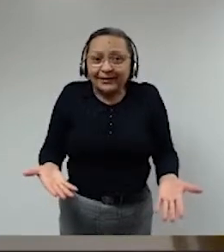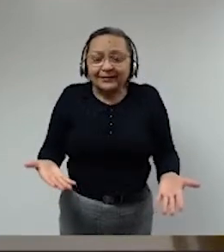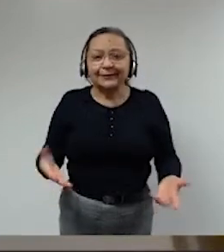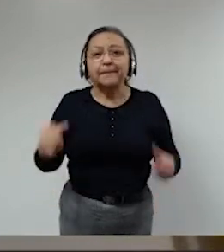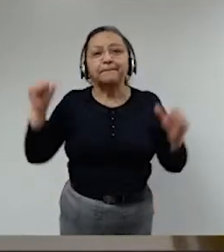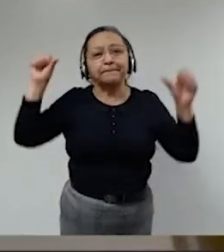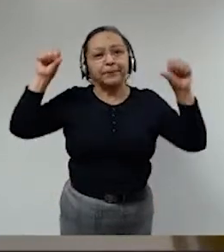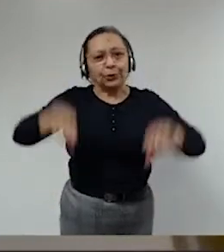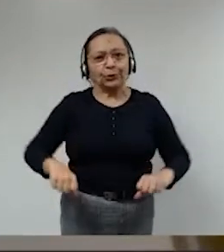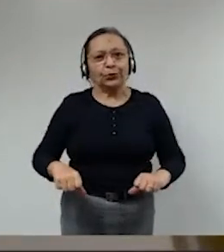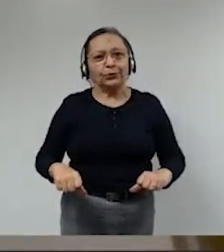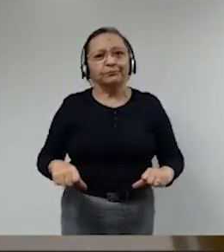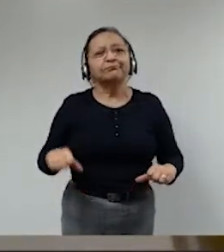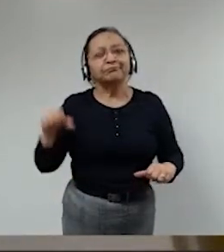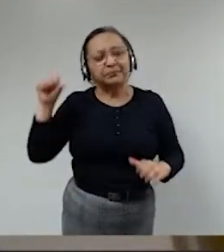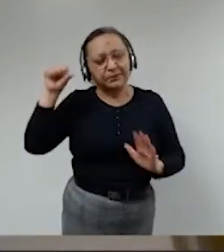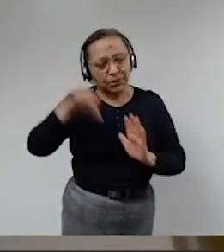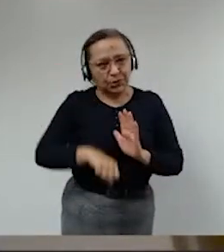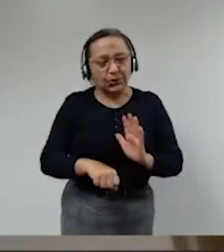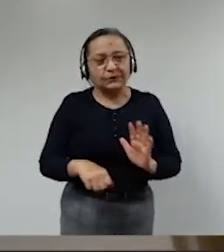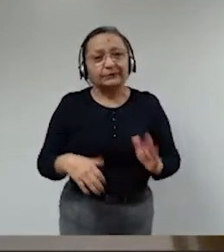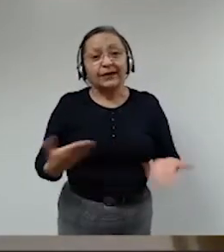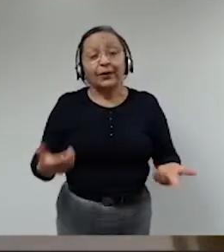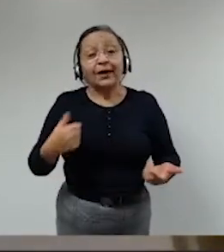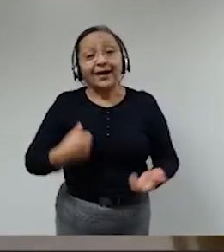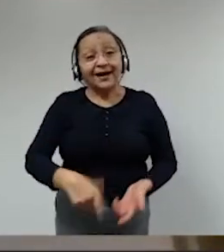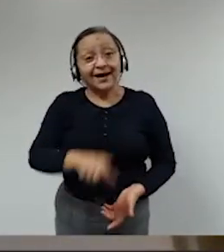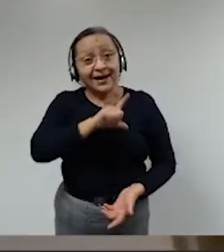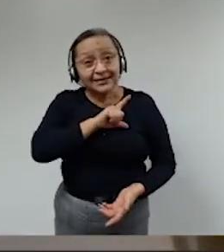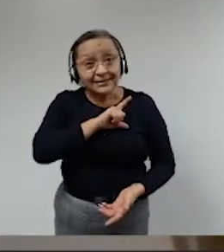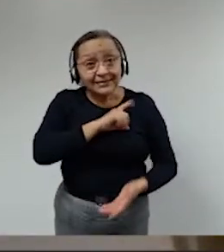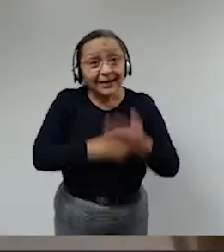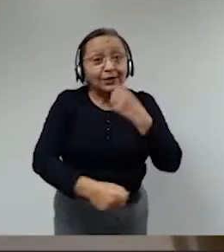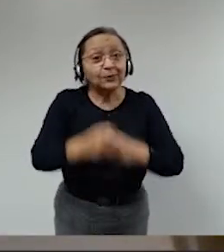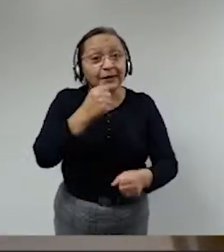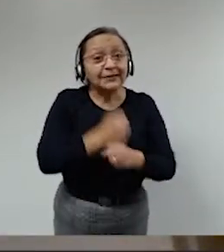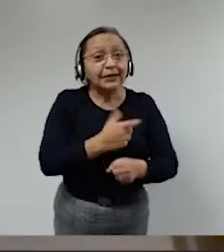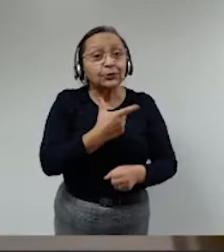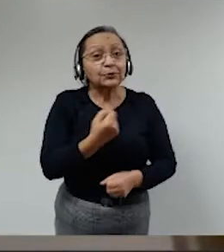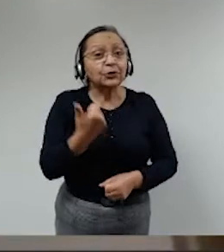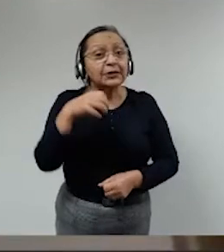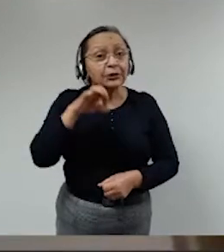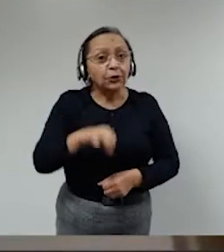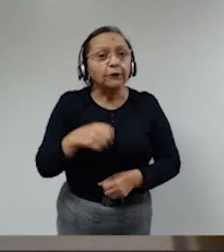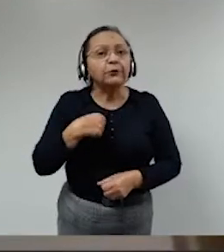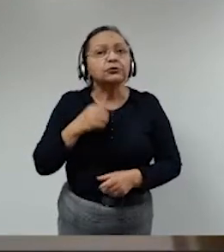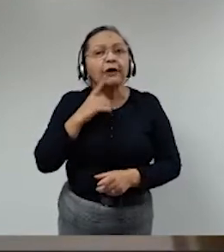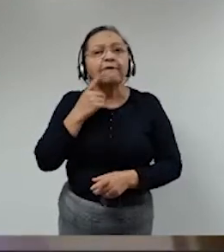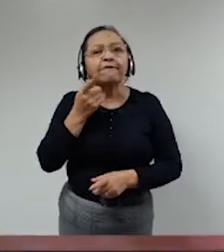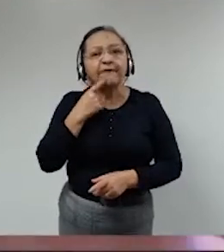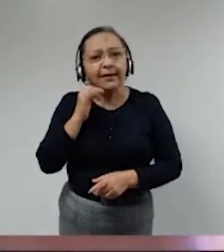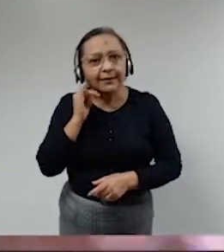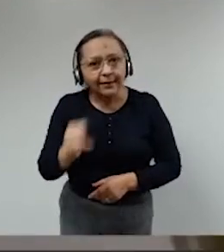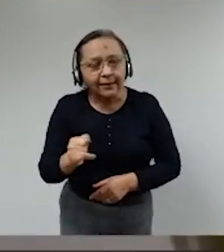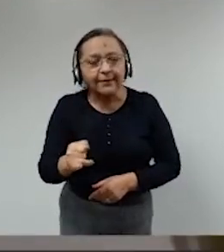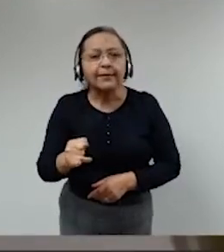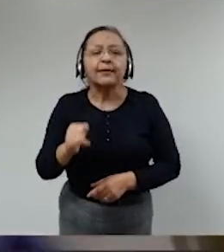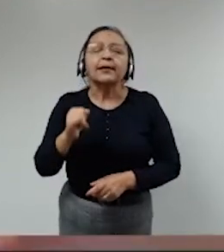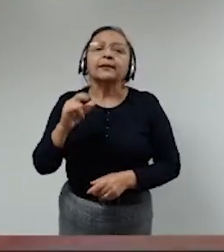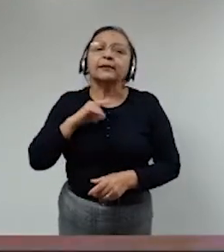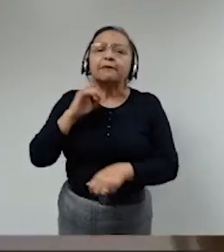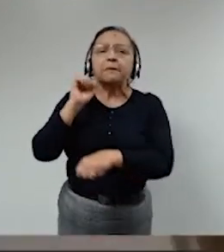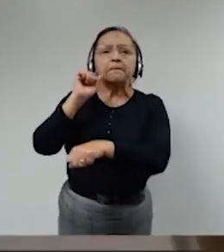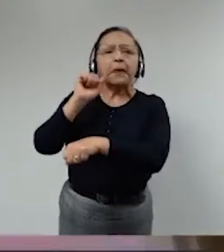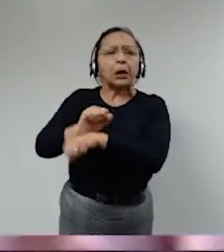piorou completamente, certo? Eu já dizia isso em 2019, olha, 2019 foi o ano da tempestade perfeita, porque houve a paralisação da